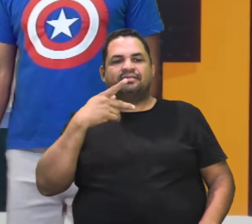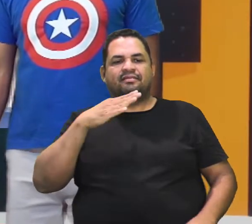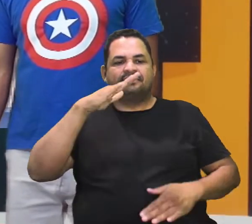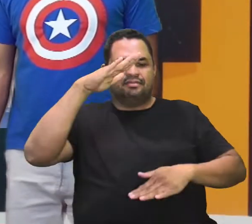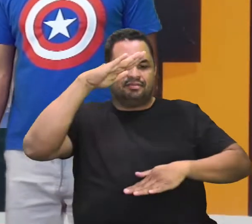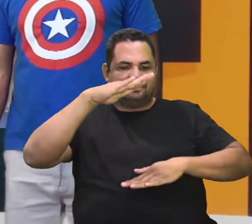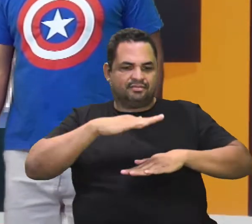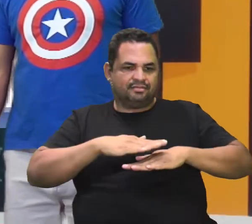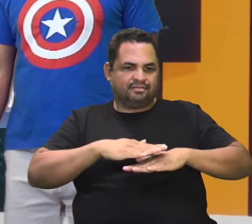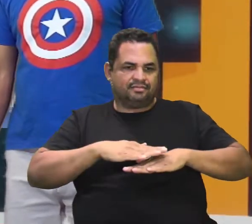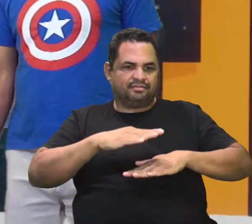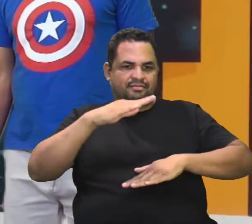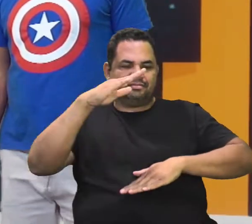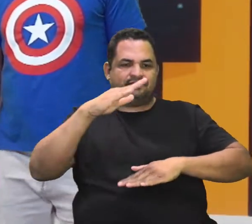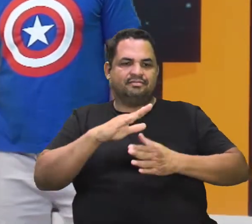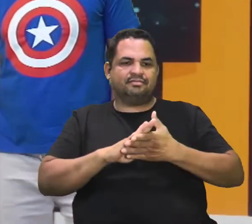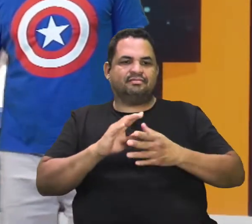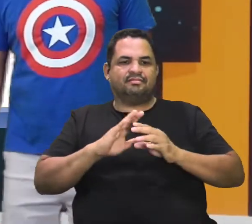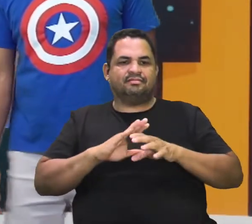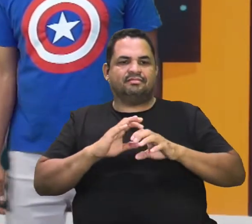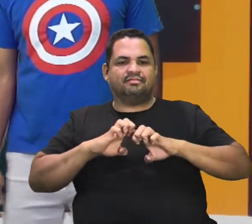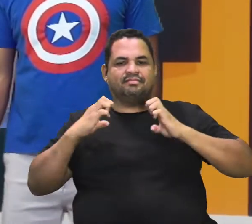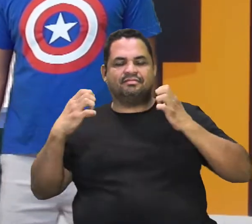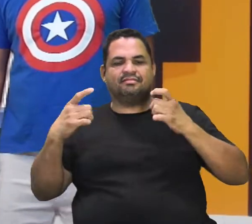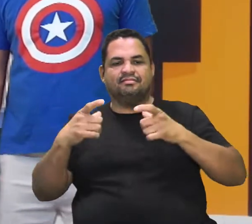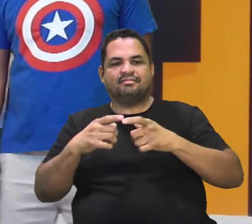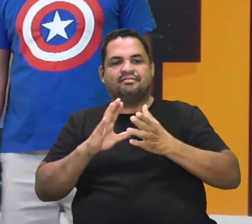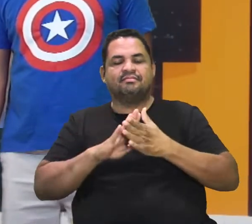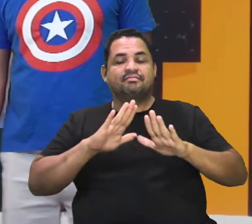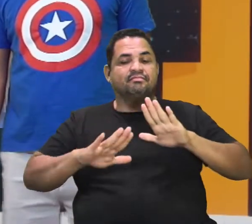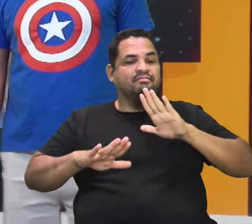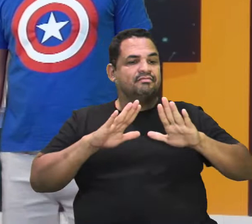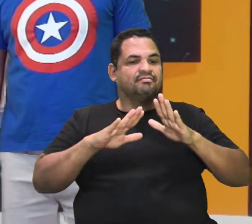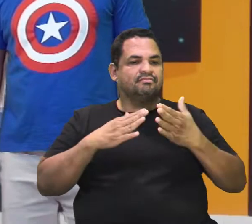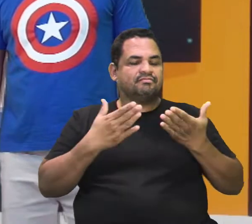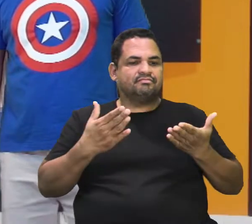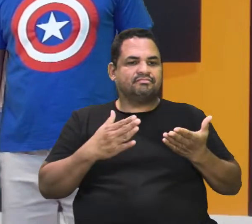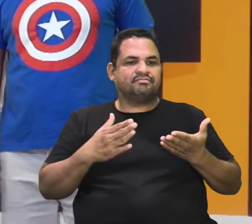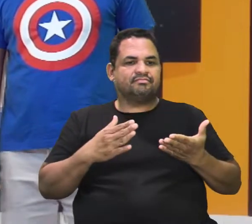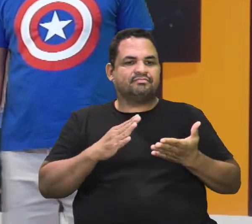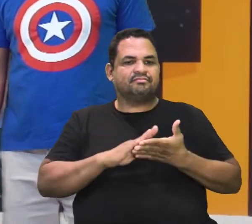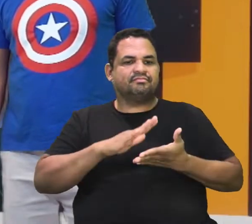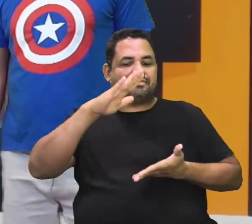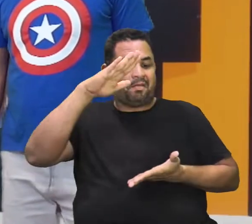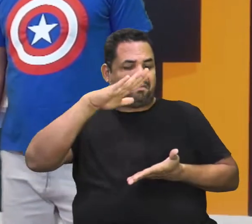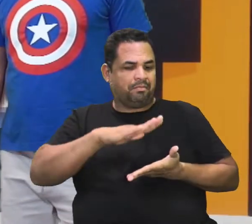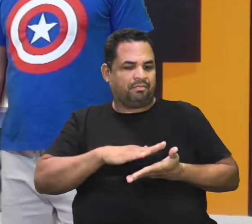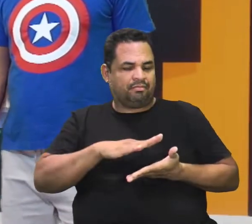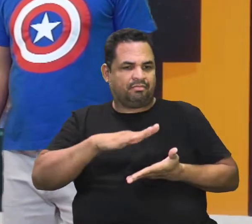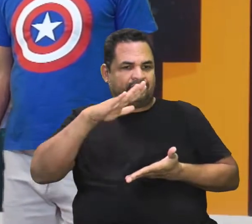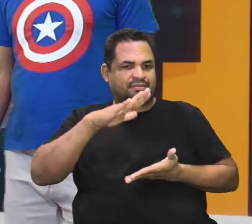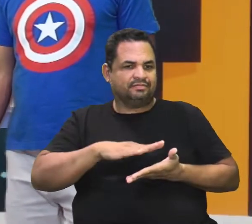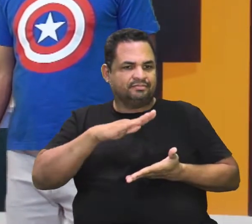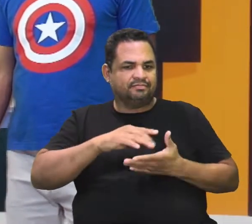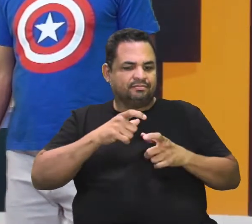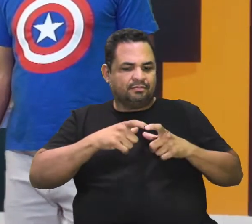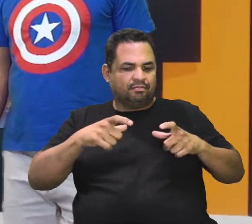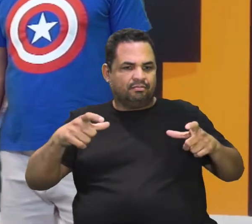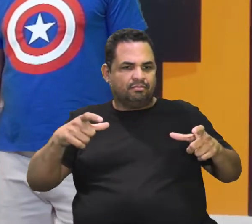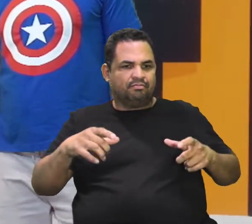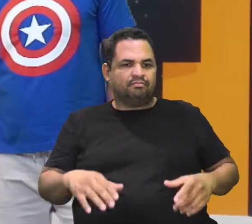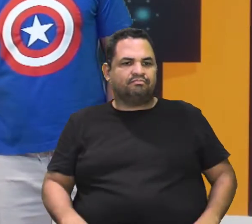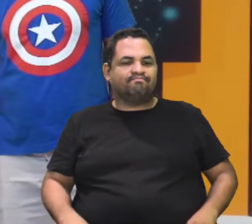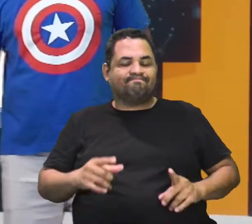achatar ou não uma elipse, que às vezes ela pode ser tão menos achatada, né? Vai aumentando, aumentando até virar